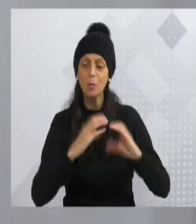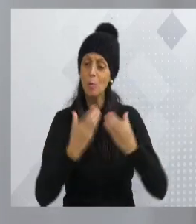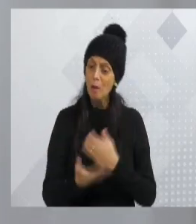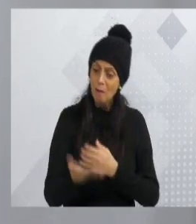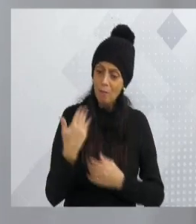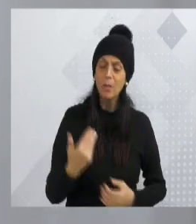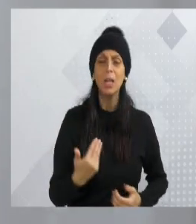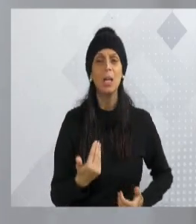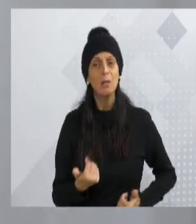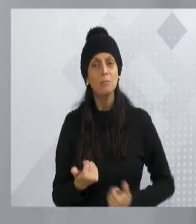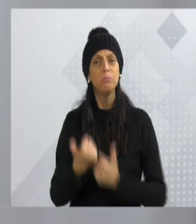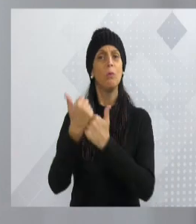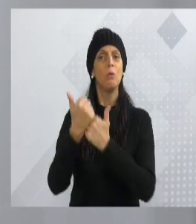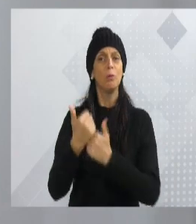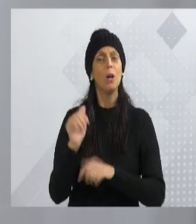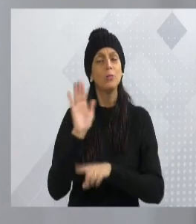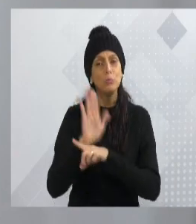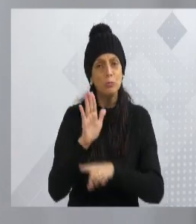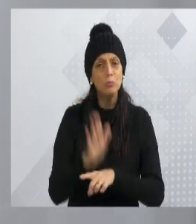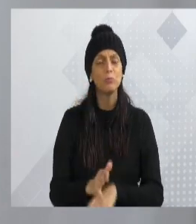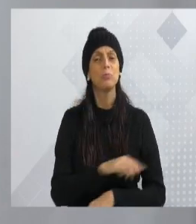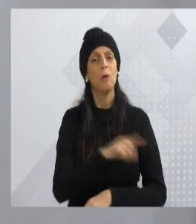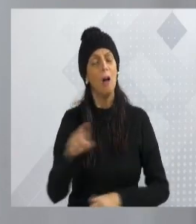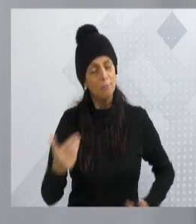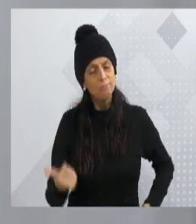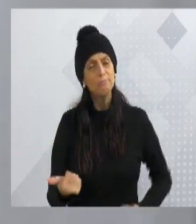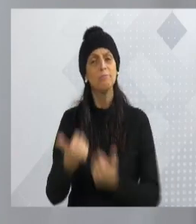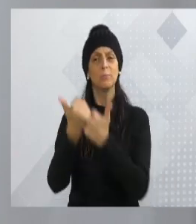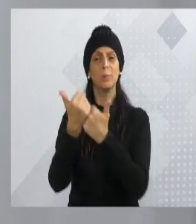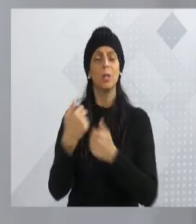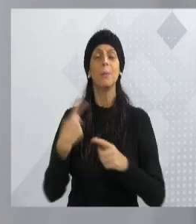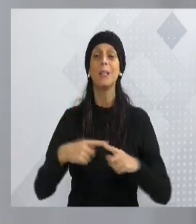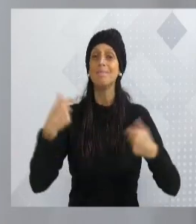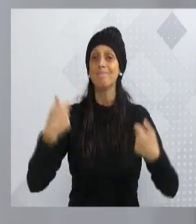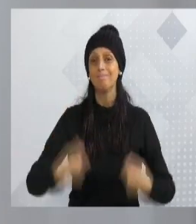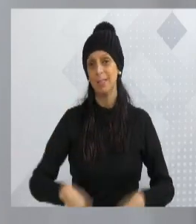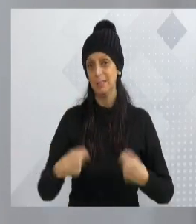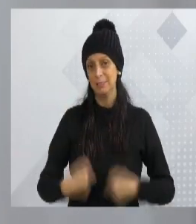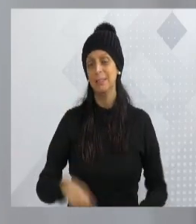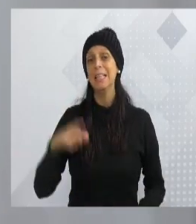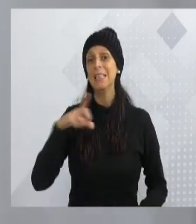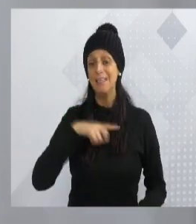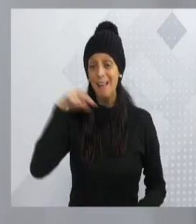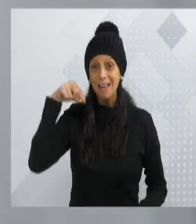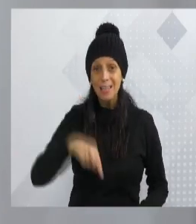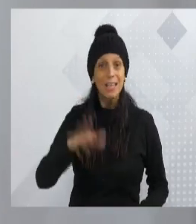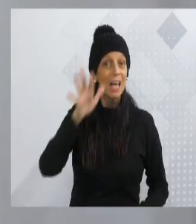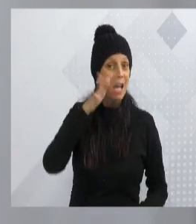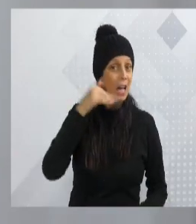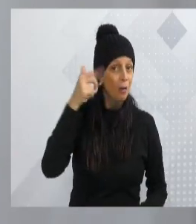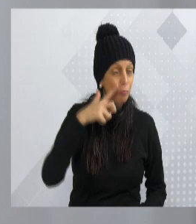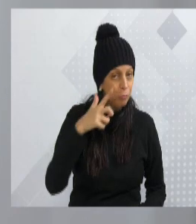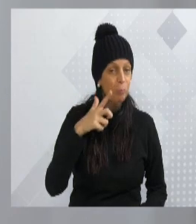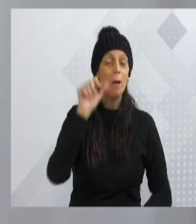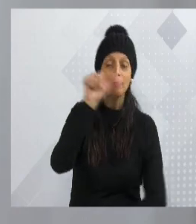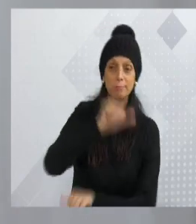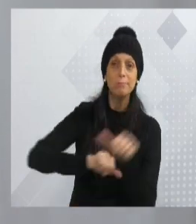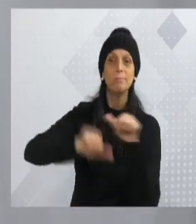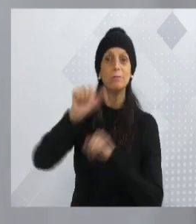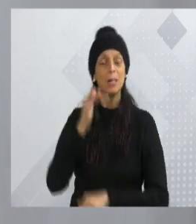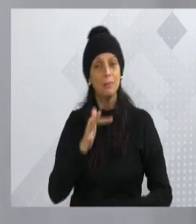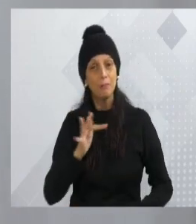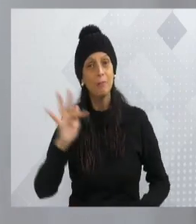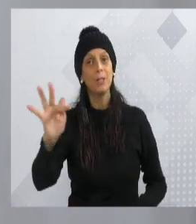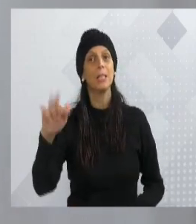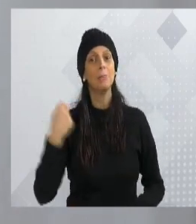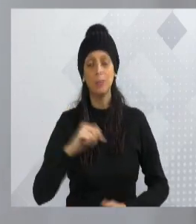possam na verdade preencher possam mostrar o seu apoio pela necessidade da gente ter a fuga Federal pela necessidade da gente avançar